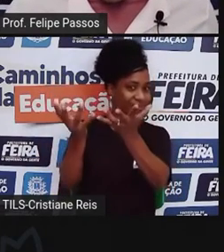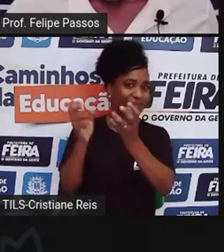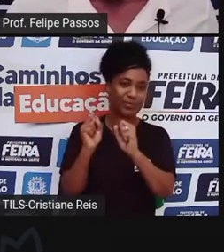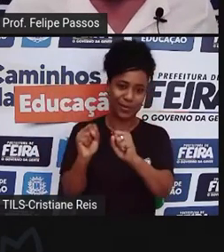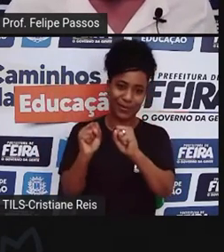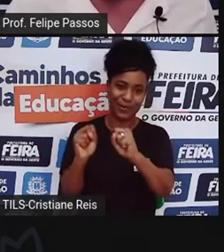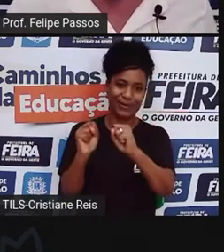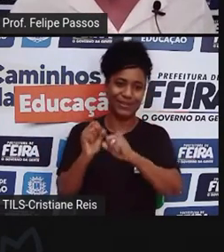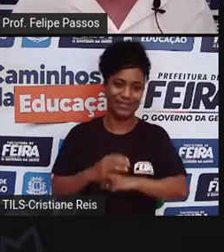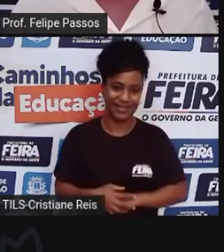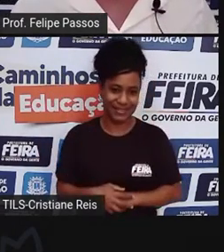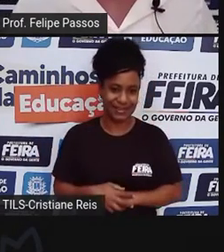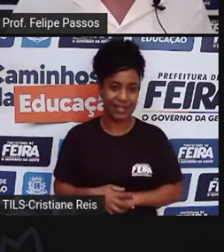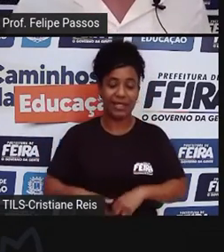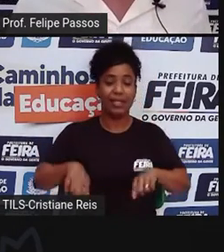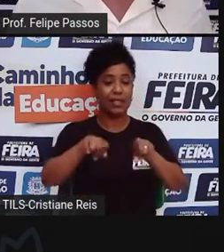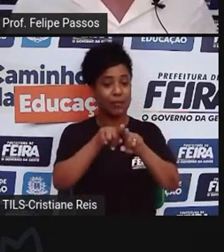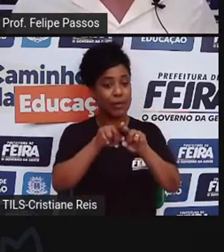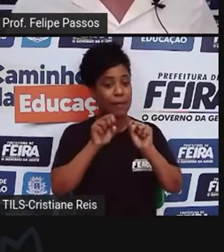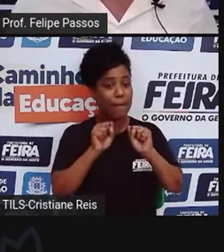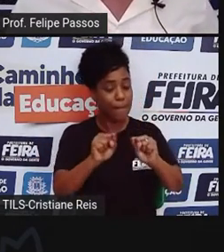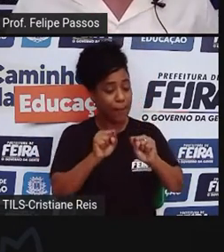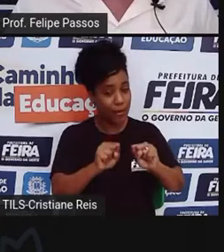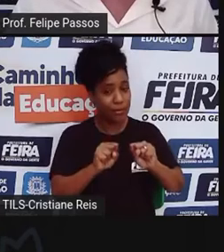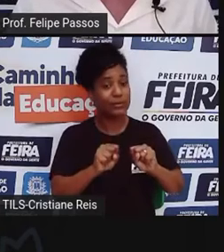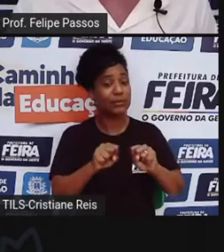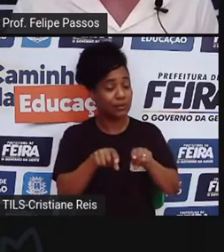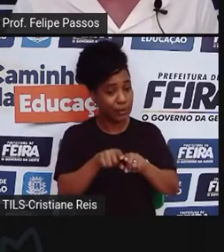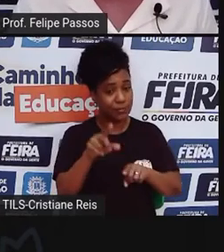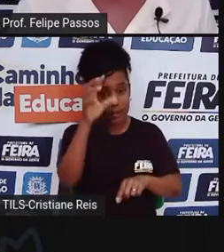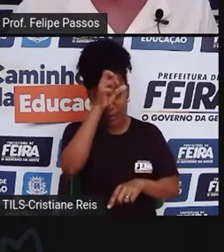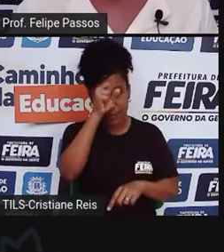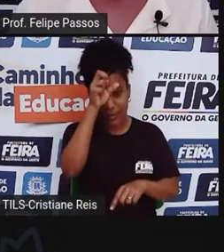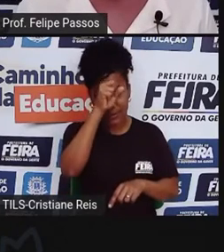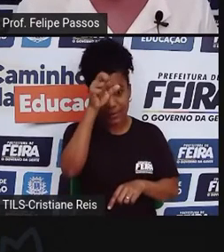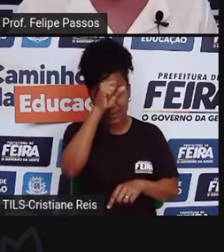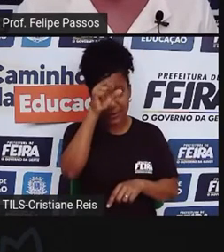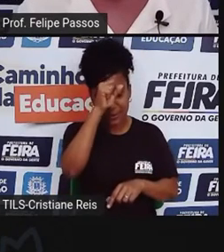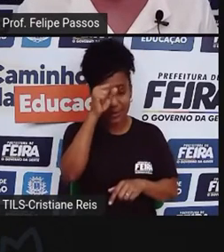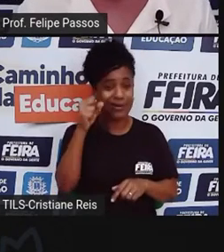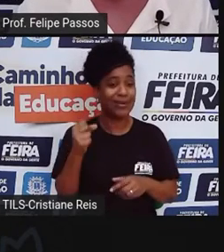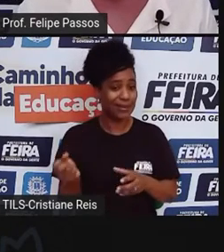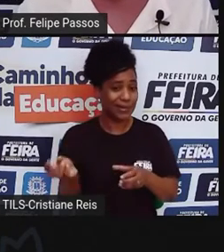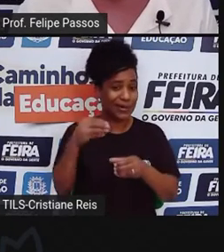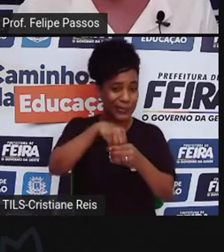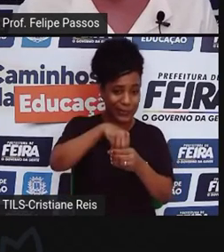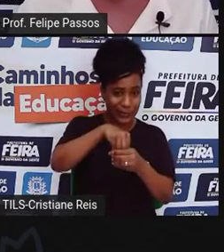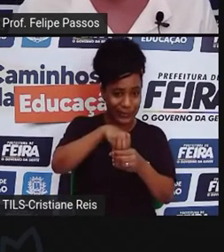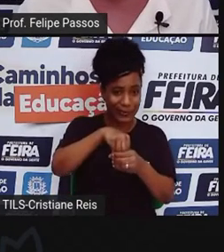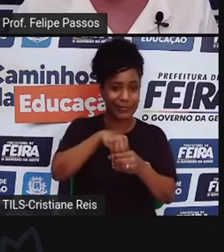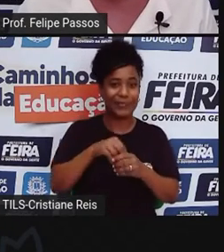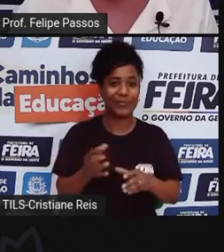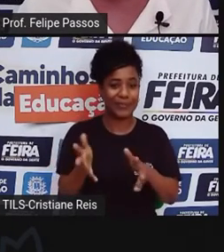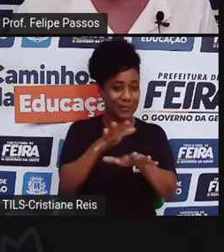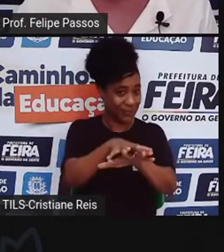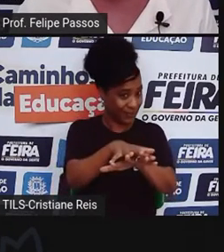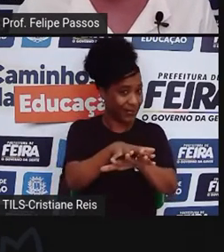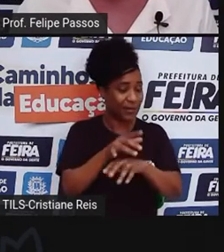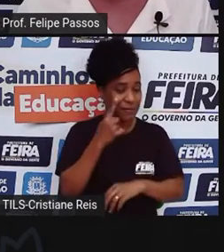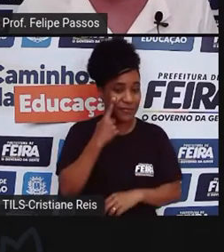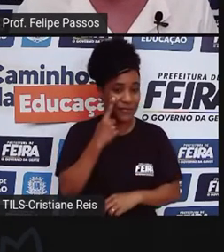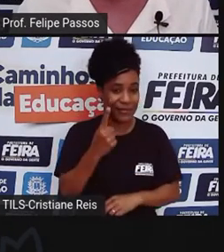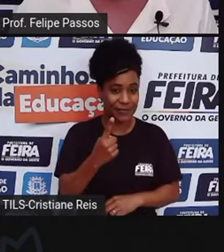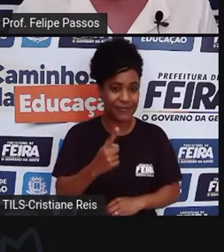um lado de aprendizagem para a inclusão. Eu vou dar um exemplo de um aluno que eu tenho, que se chama Eric. Ele tem 12